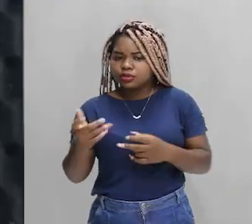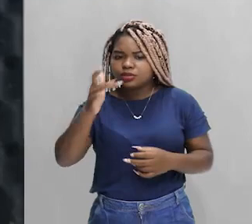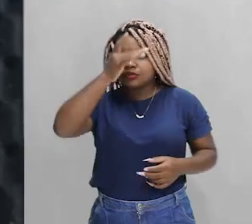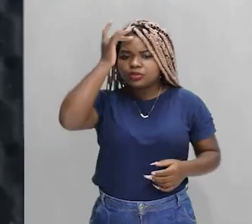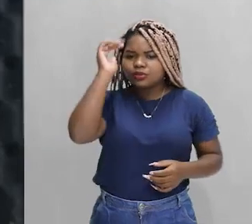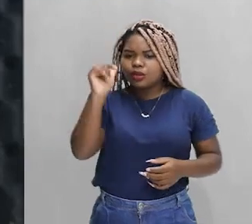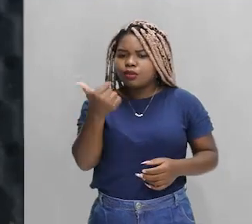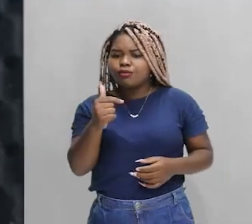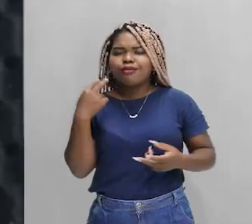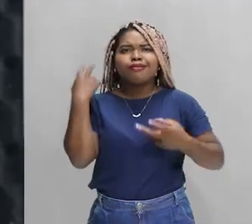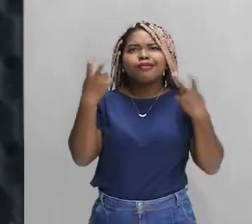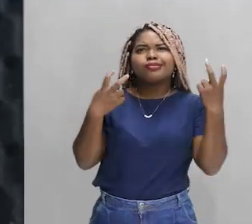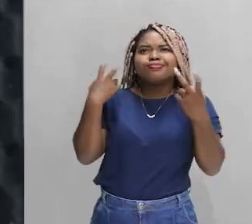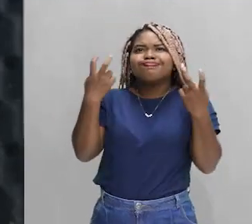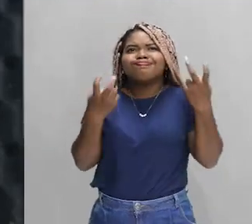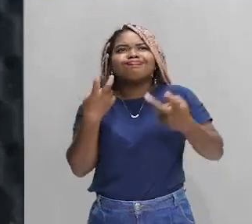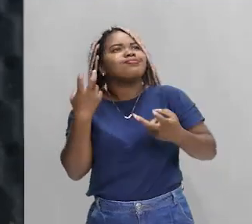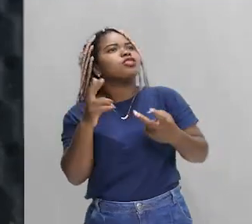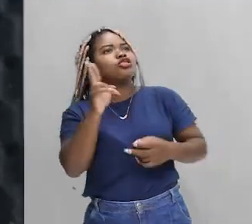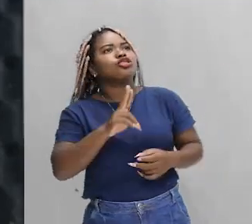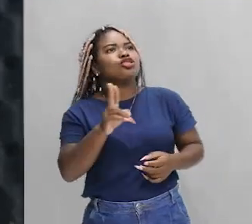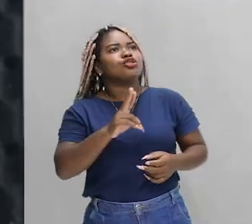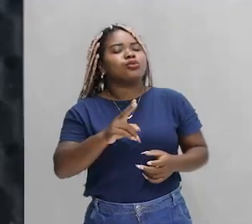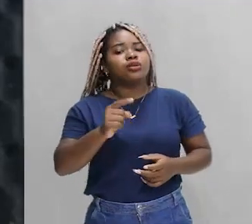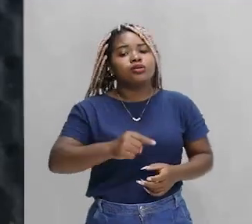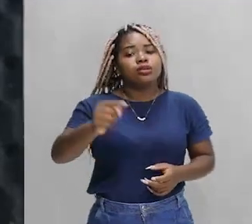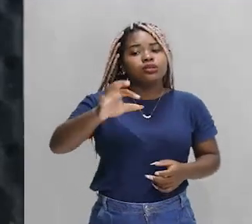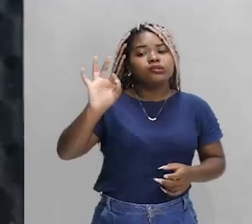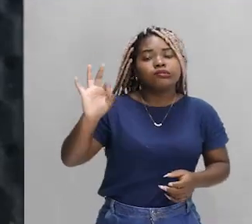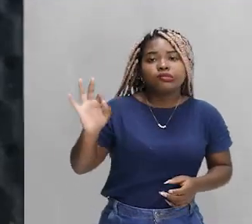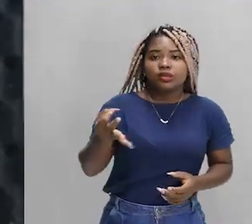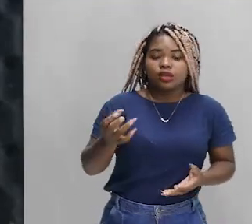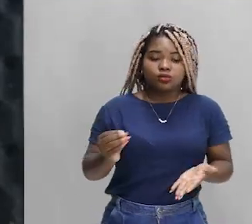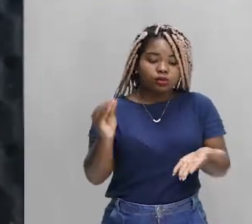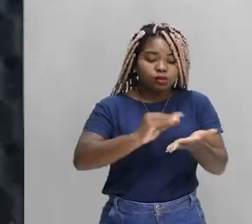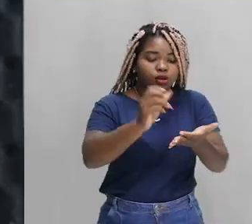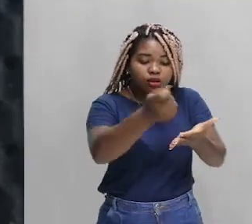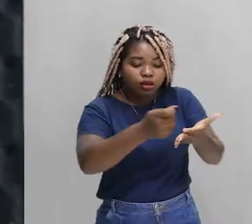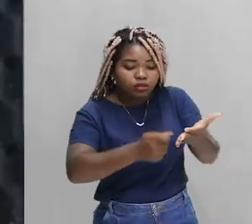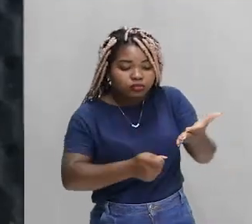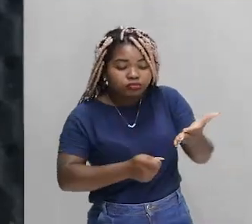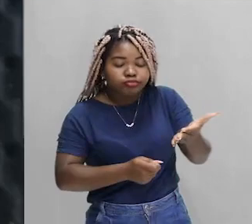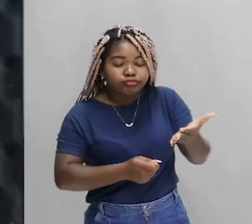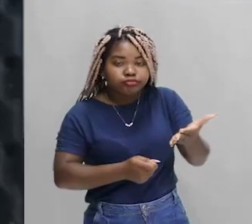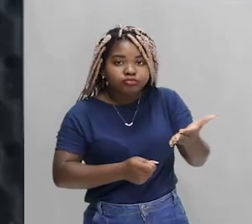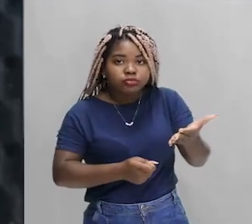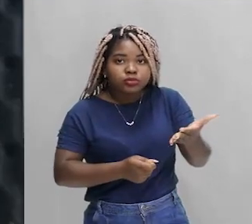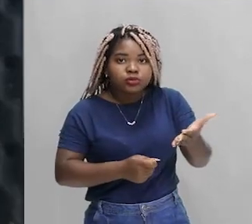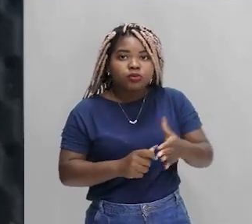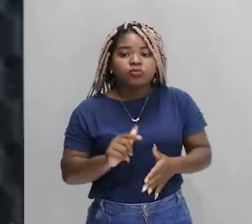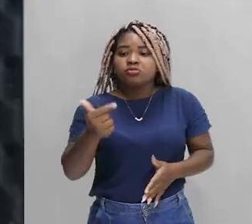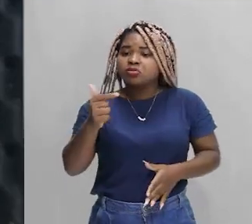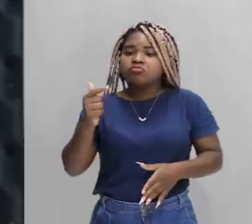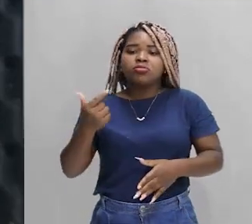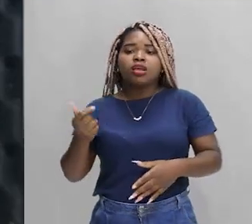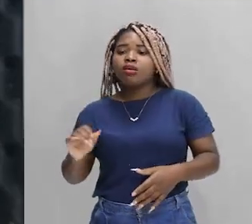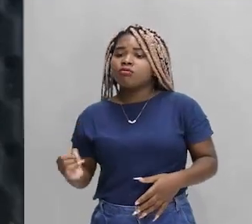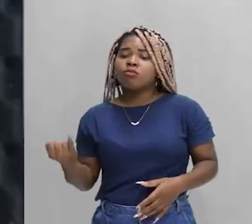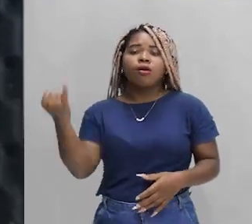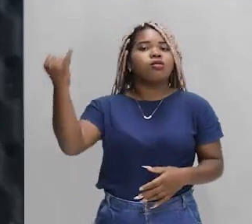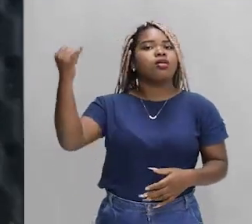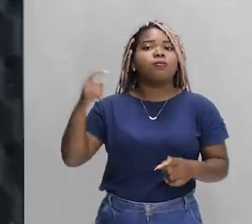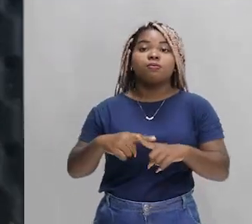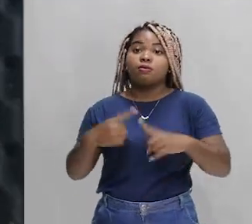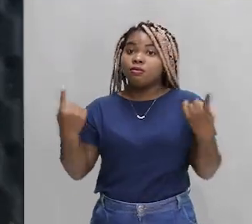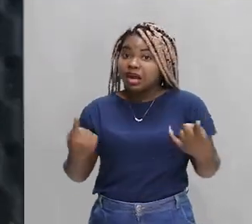não têm a preocupação de usar os acentos de forma correta. É como se os acentos eles não tivessem uma grande importância, mas saibam